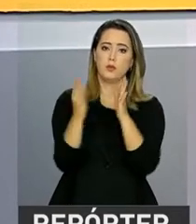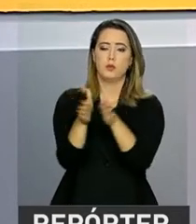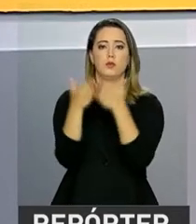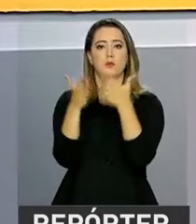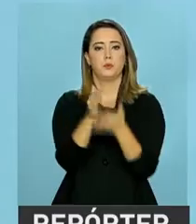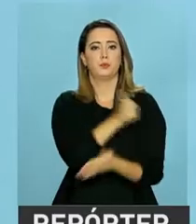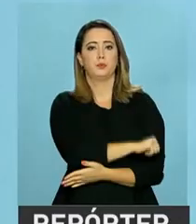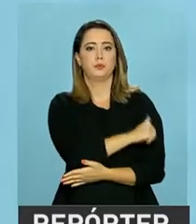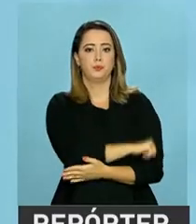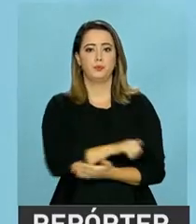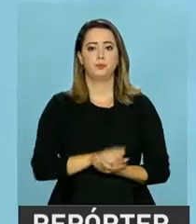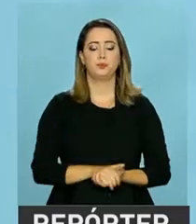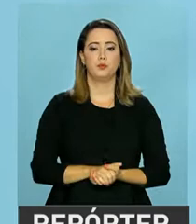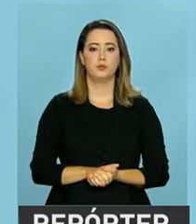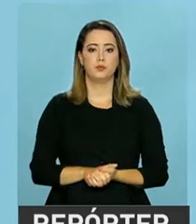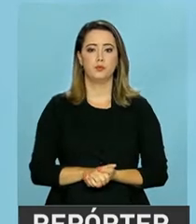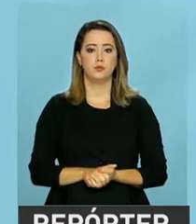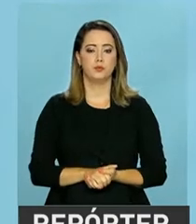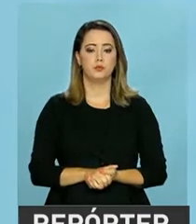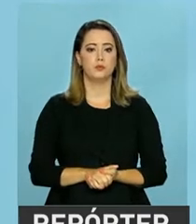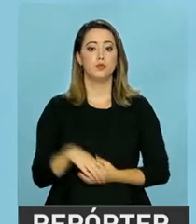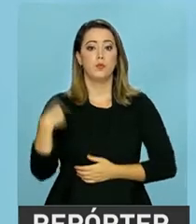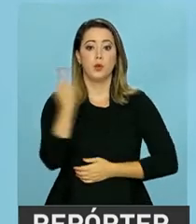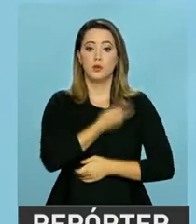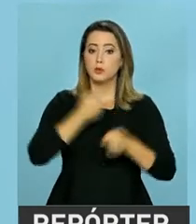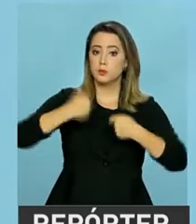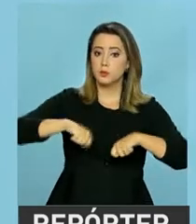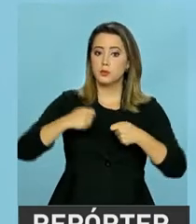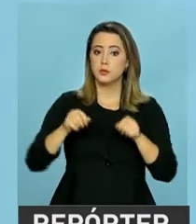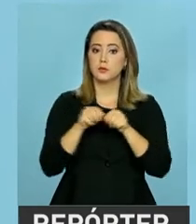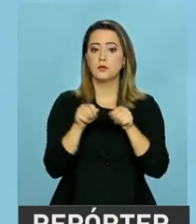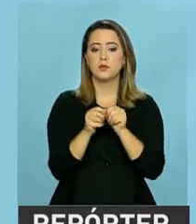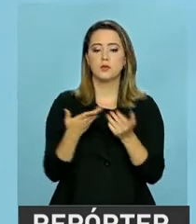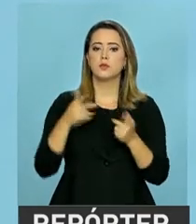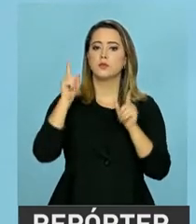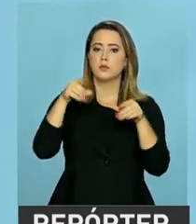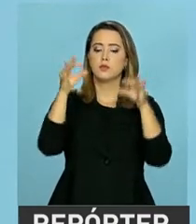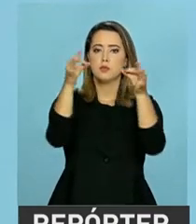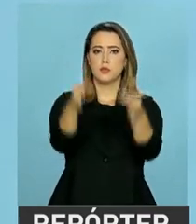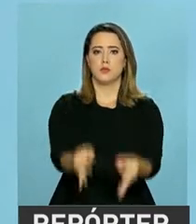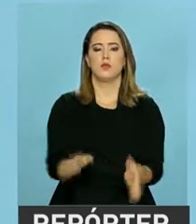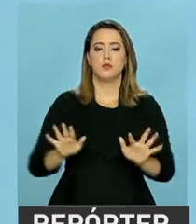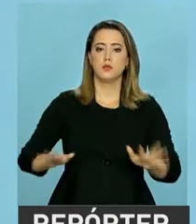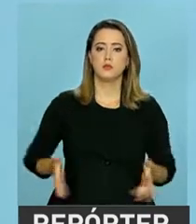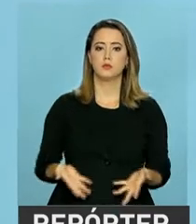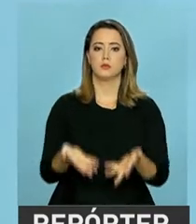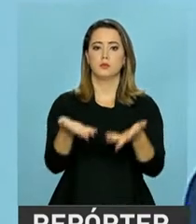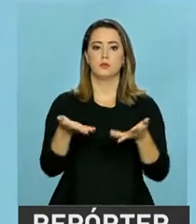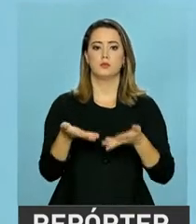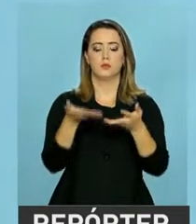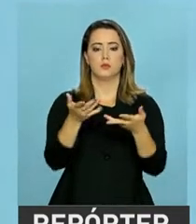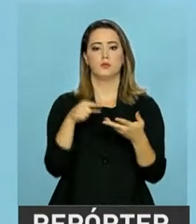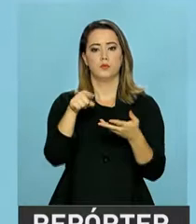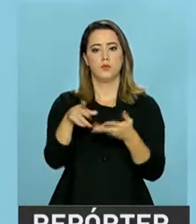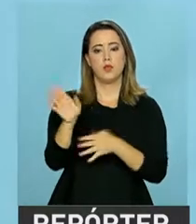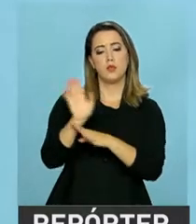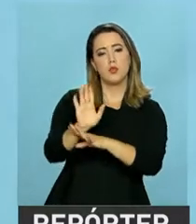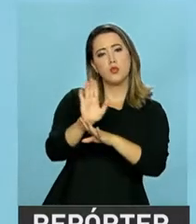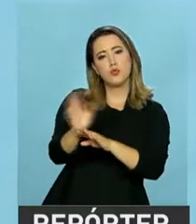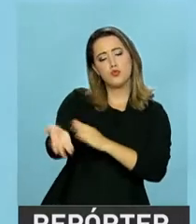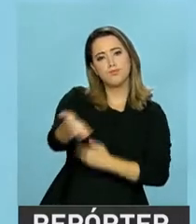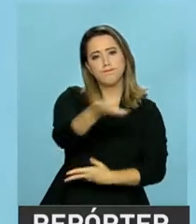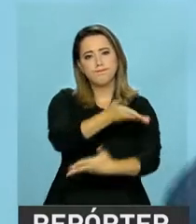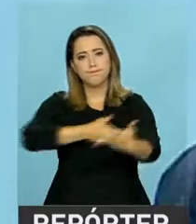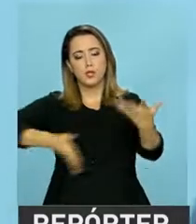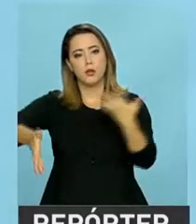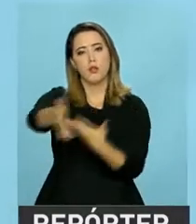Janeiro. O que nós devemos fazer é precisamente incentivar esta cooperação entre